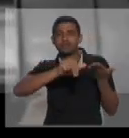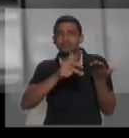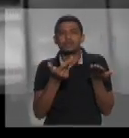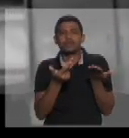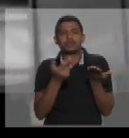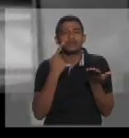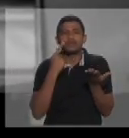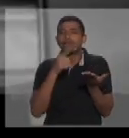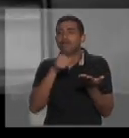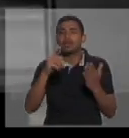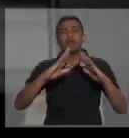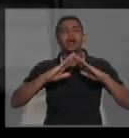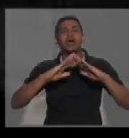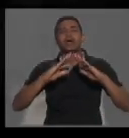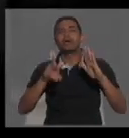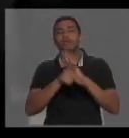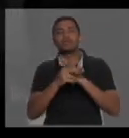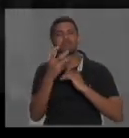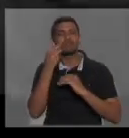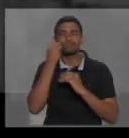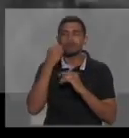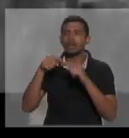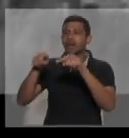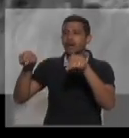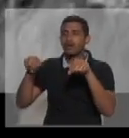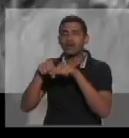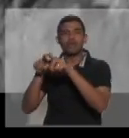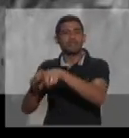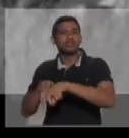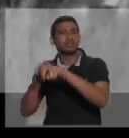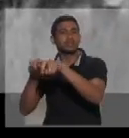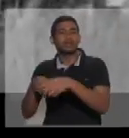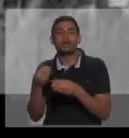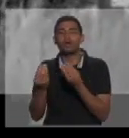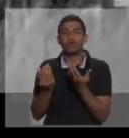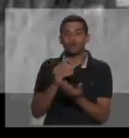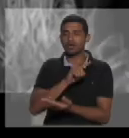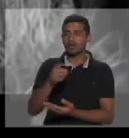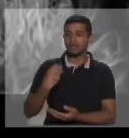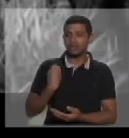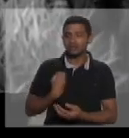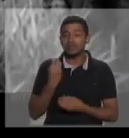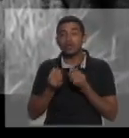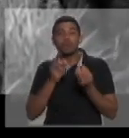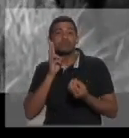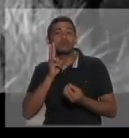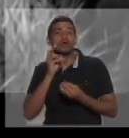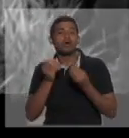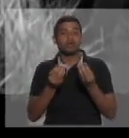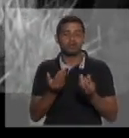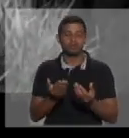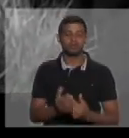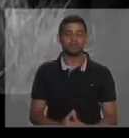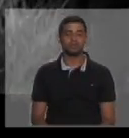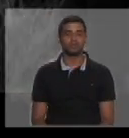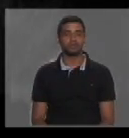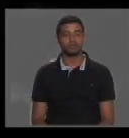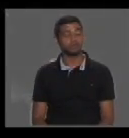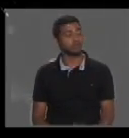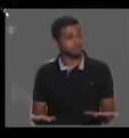documentos, de como era esse educandário, de como era essa fazenda, de como era aquela vida deles, do que foi essa história desses